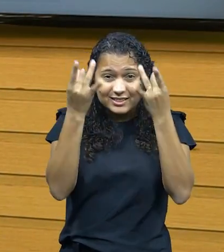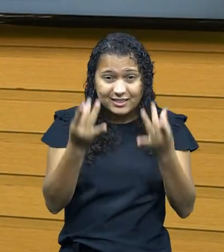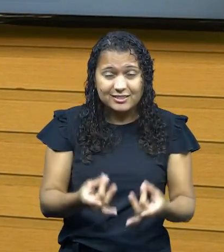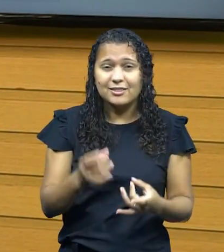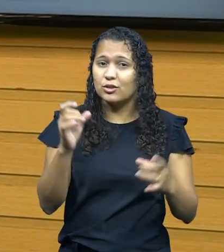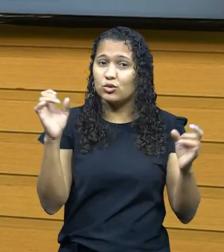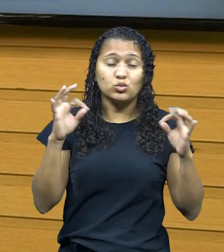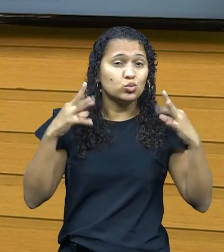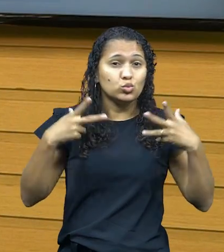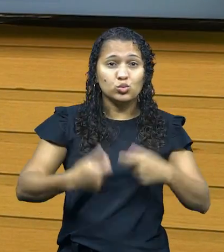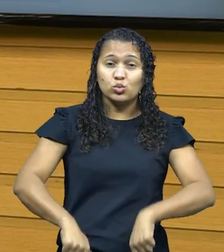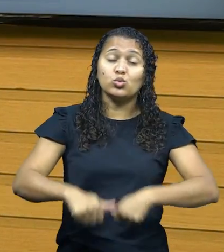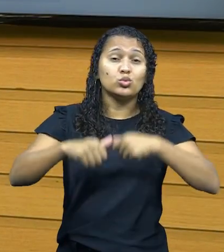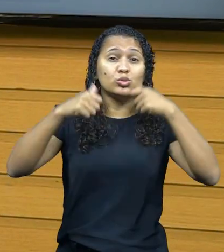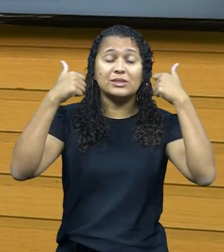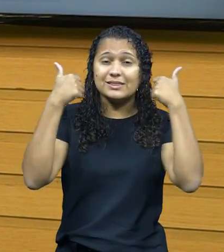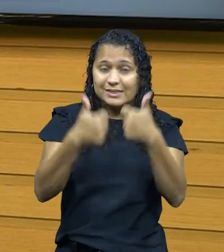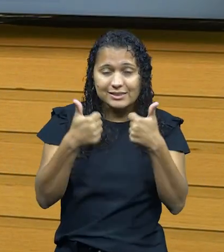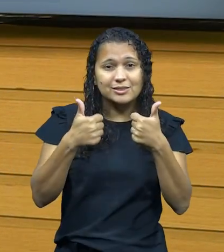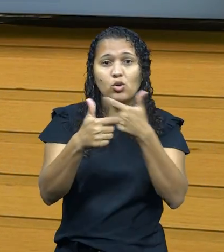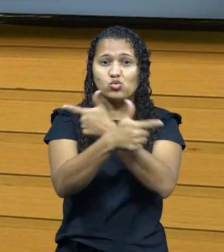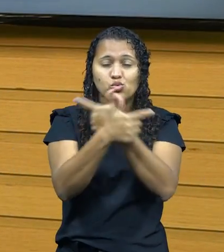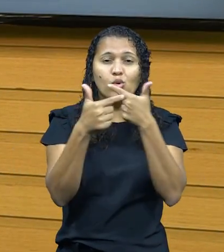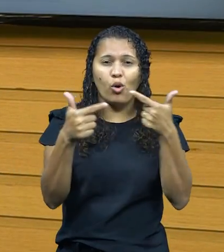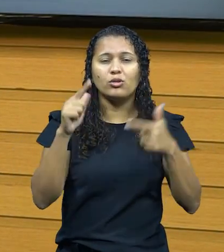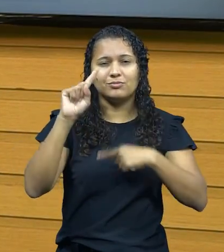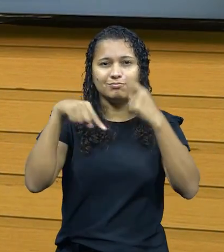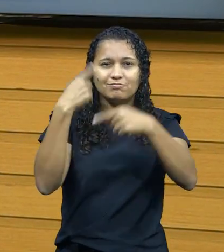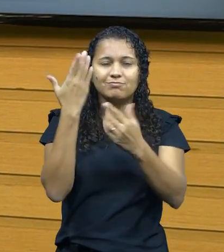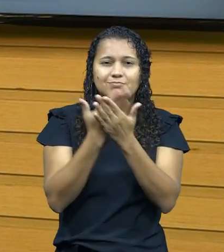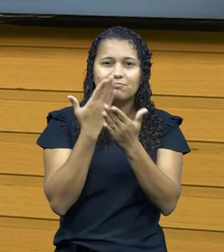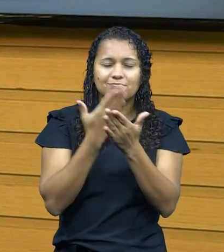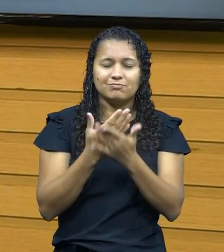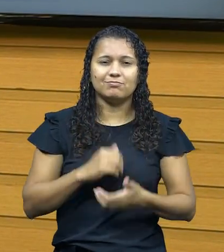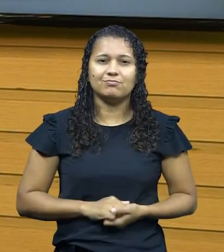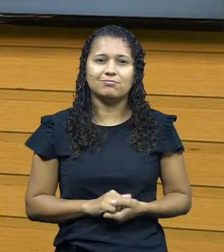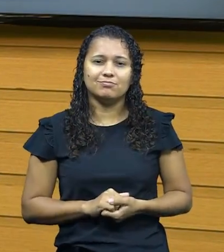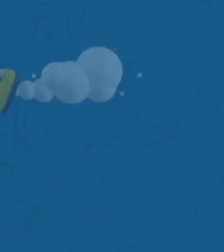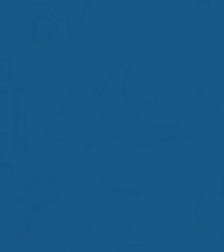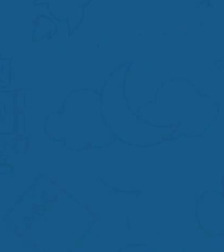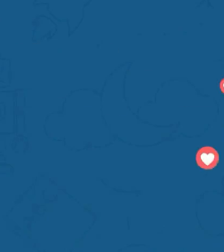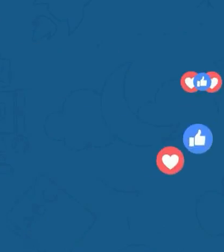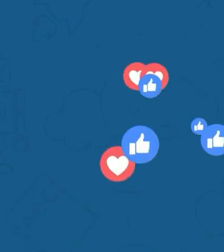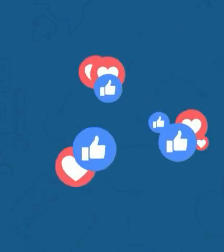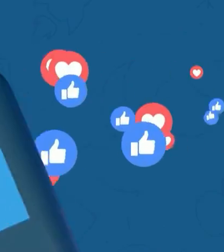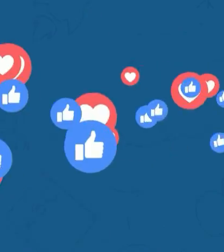gráficos no desenho de vocês. Vai dar tudo certo. Boa sorte, pessoal. Até a nossa próxima aula.